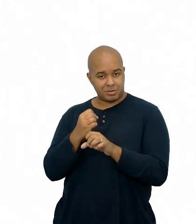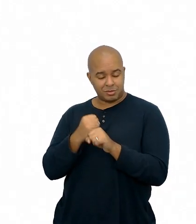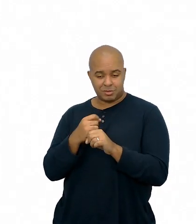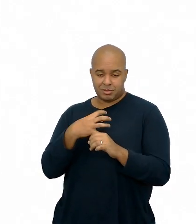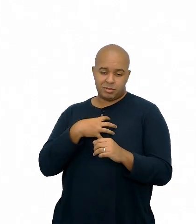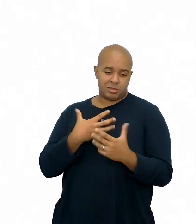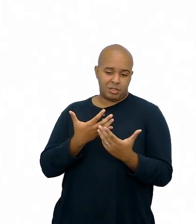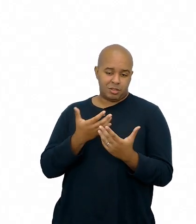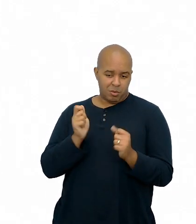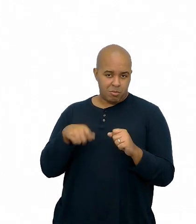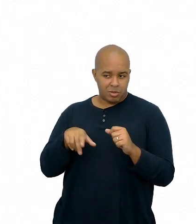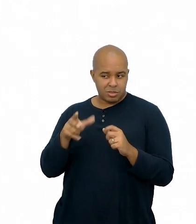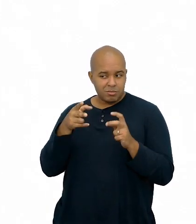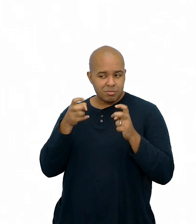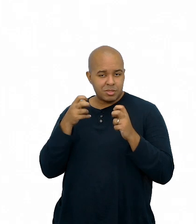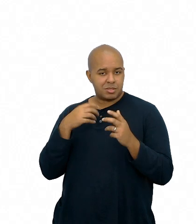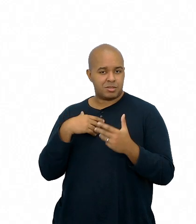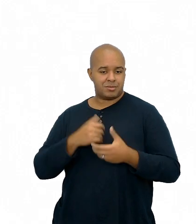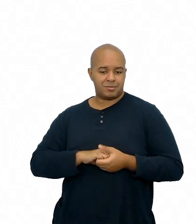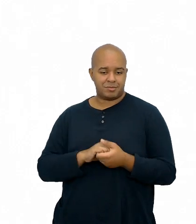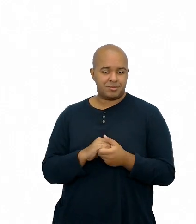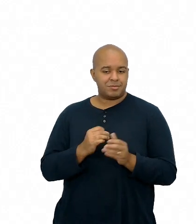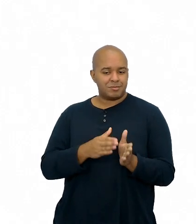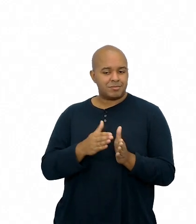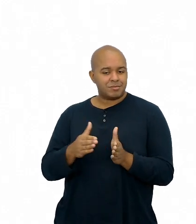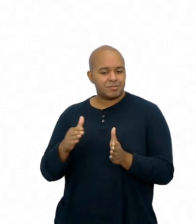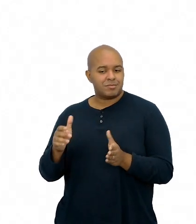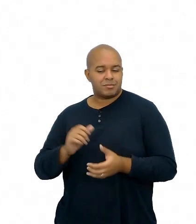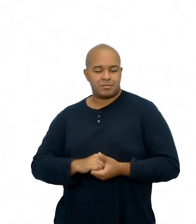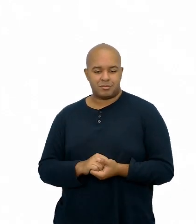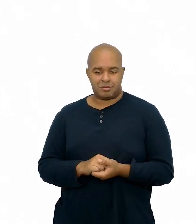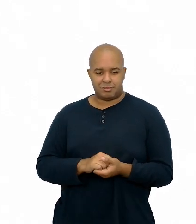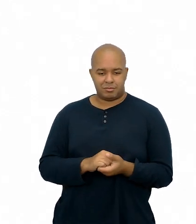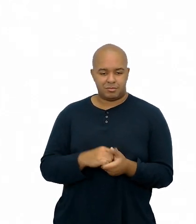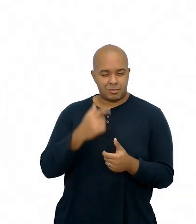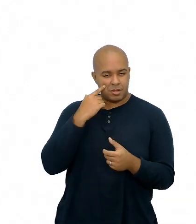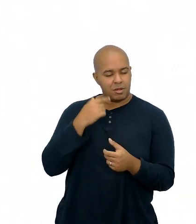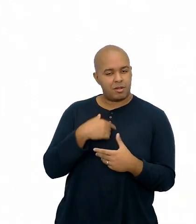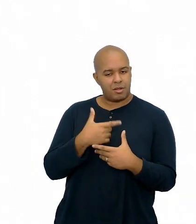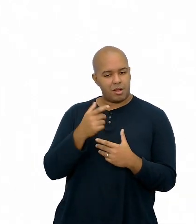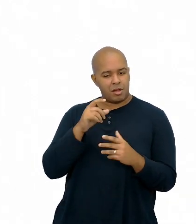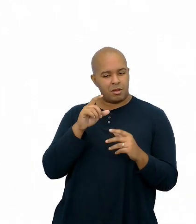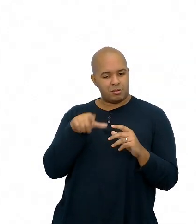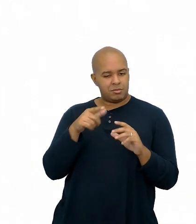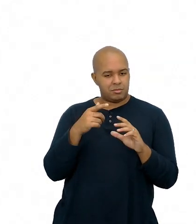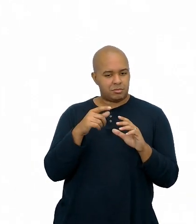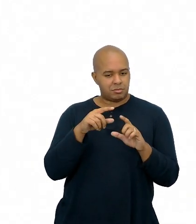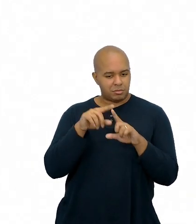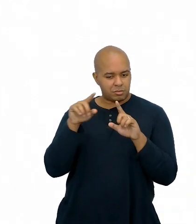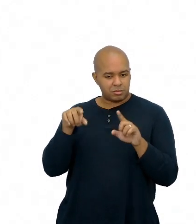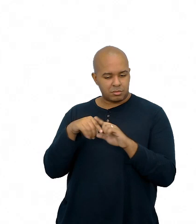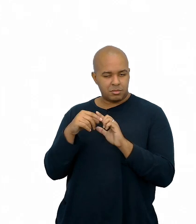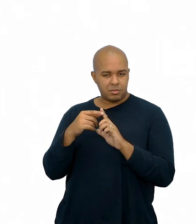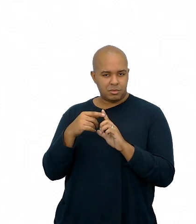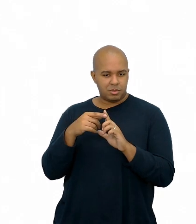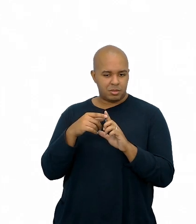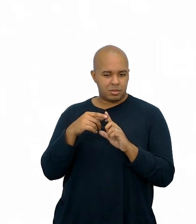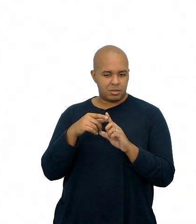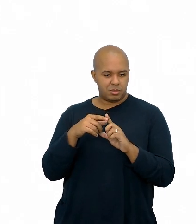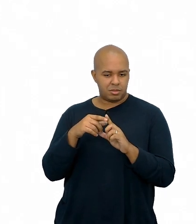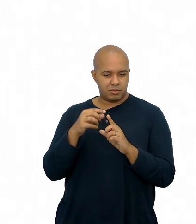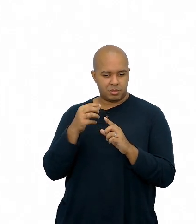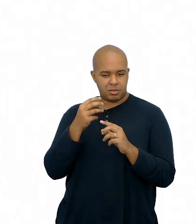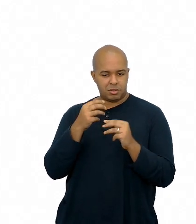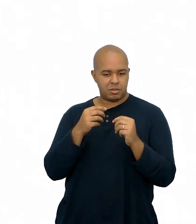contagem, de maneira que eles possam perceber regularidades. Então, aqui, né, está pintado aqui, porque está de 3